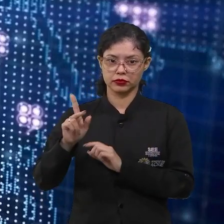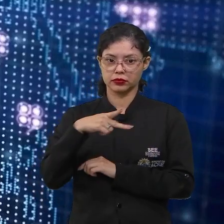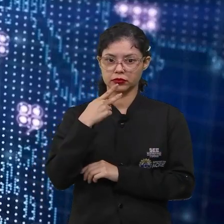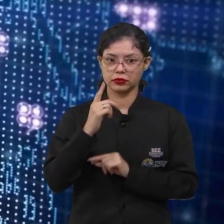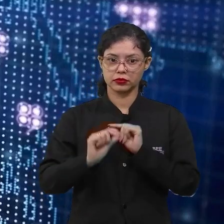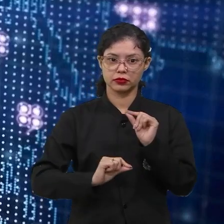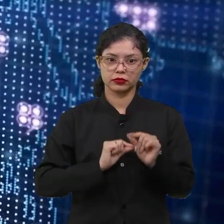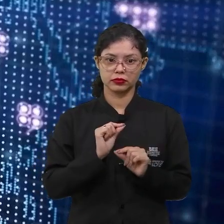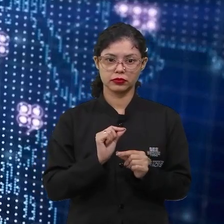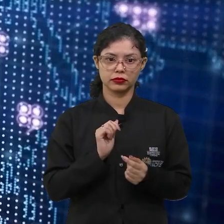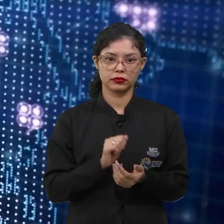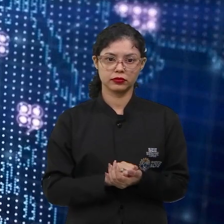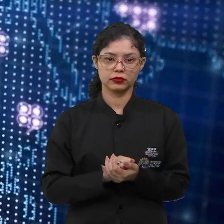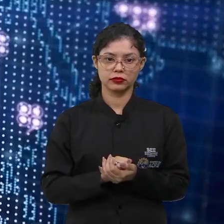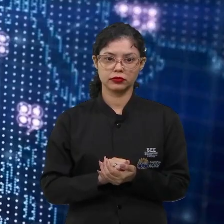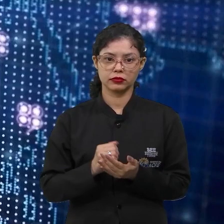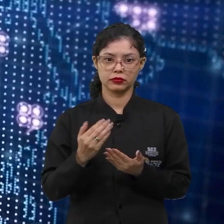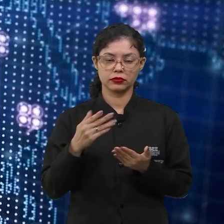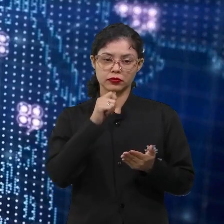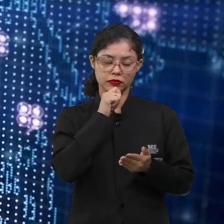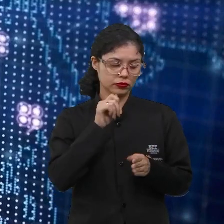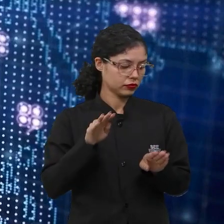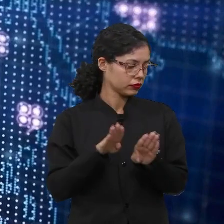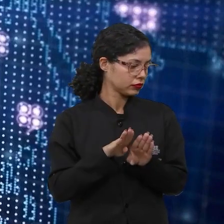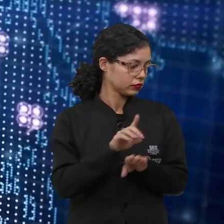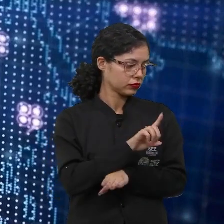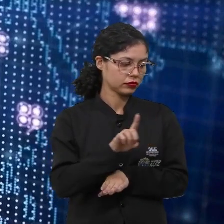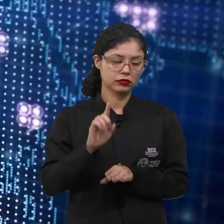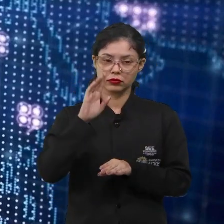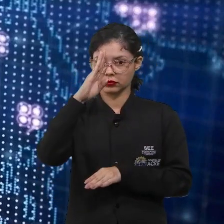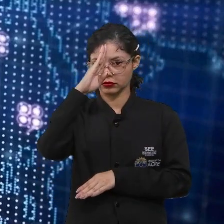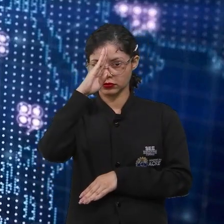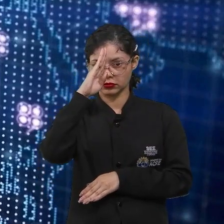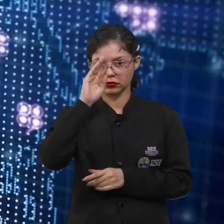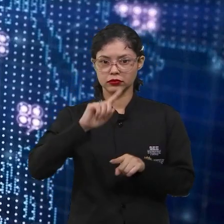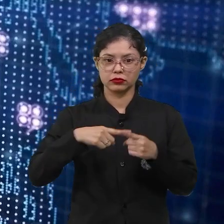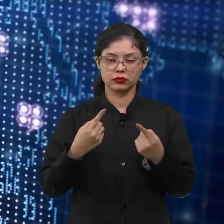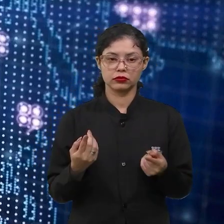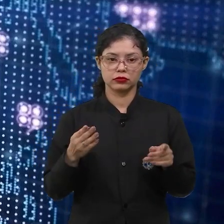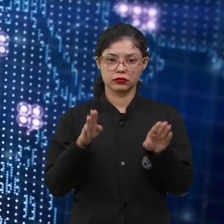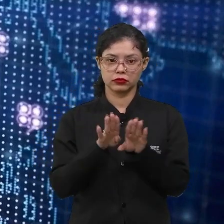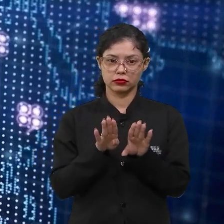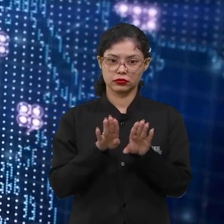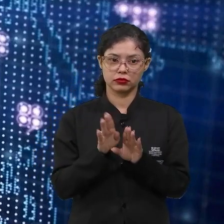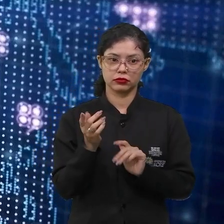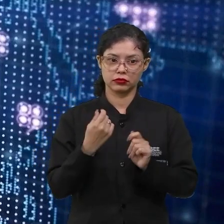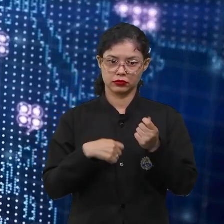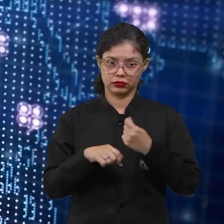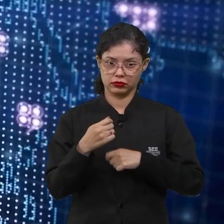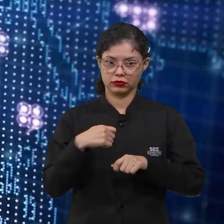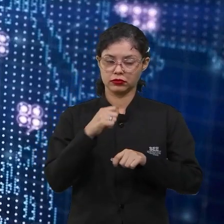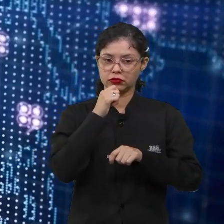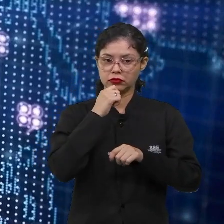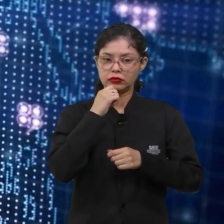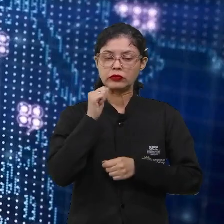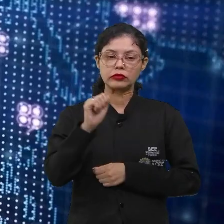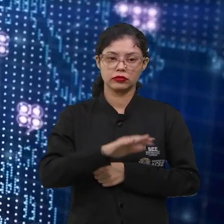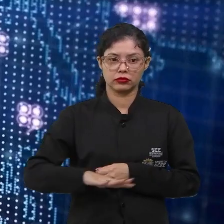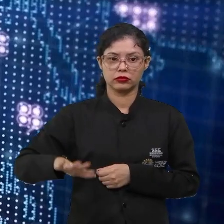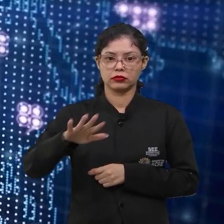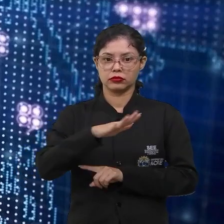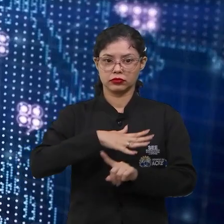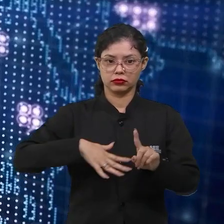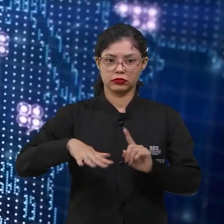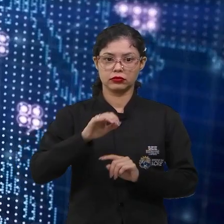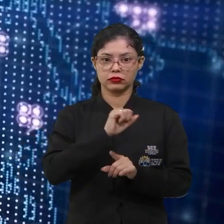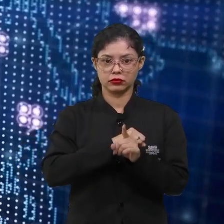seguinte: esses embates não são apenas militares, mas também econômicos, ambientais e